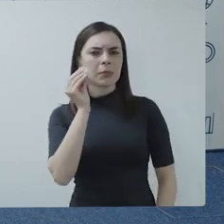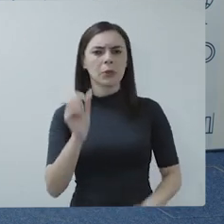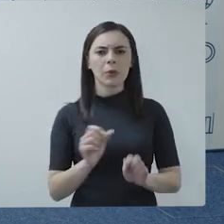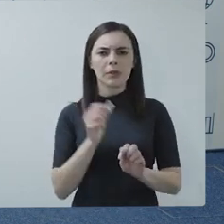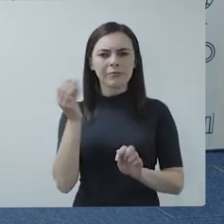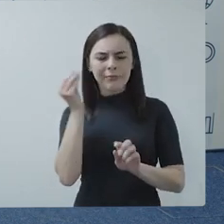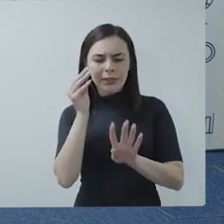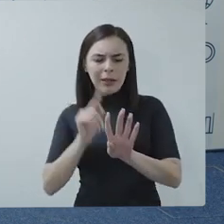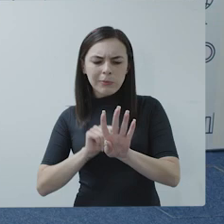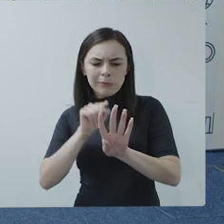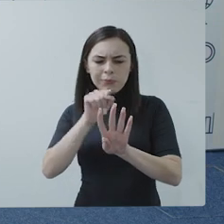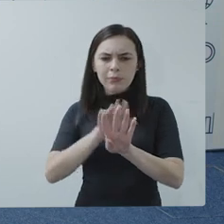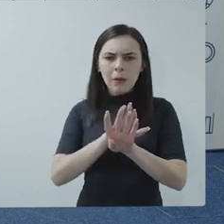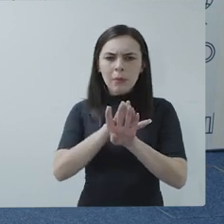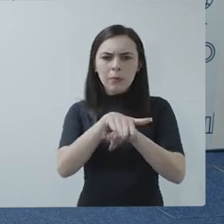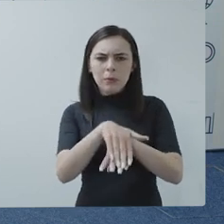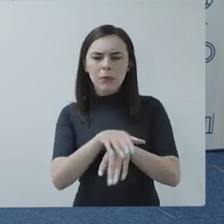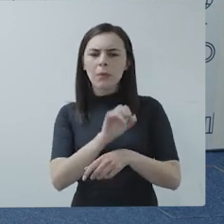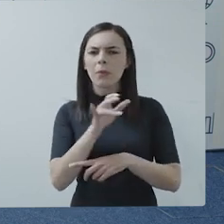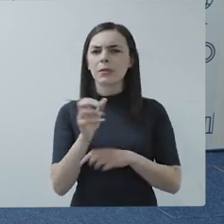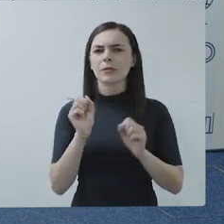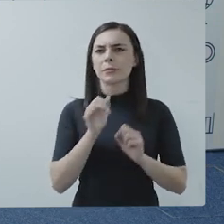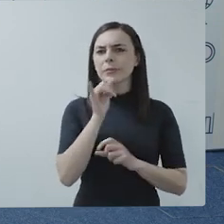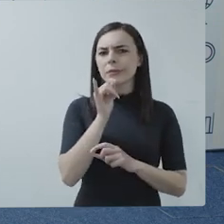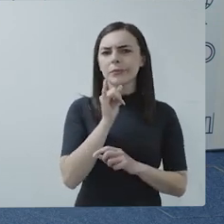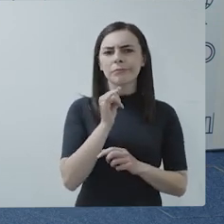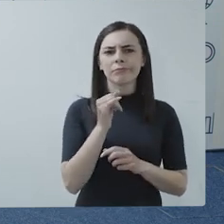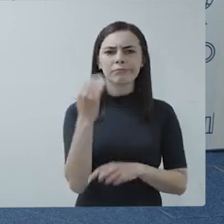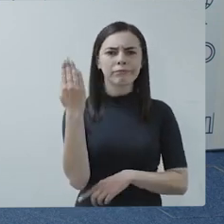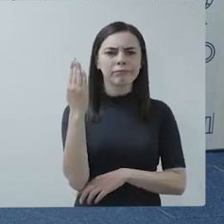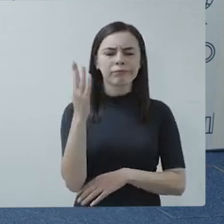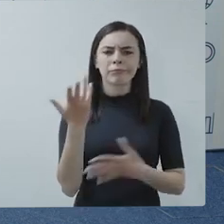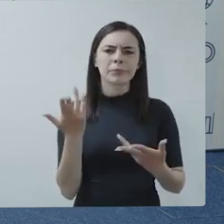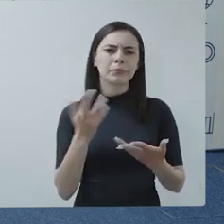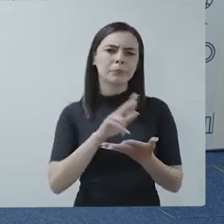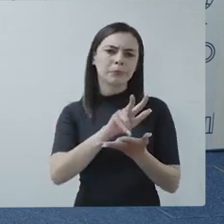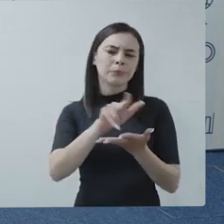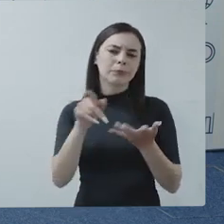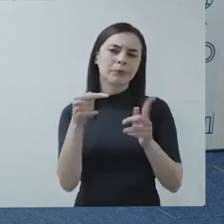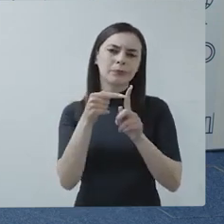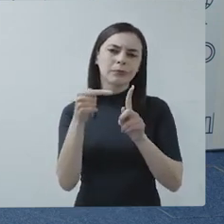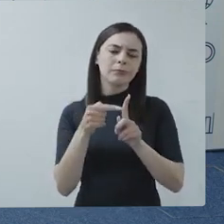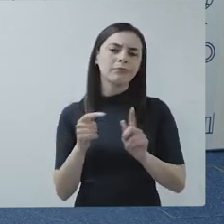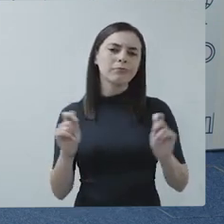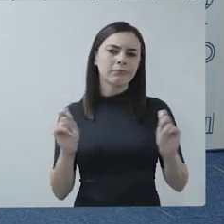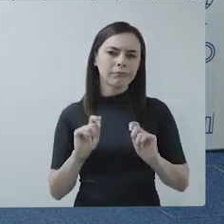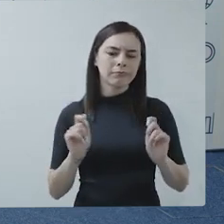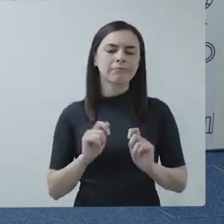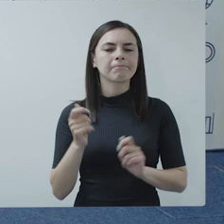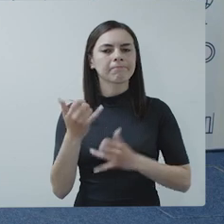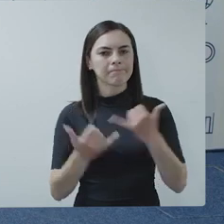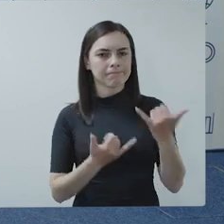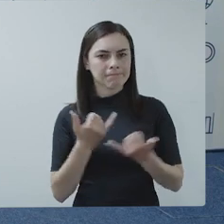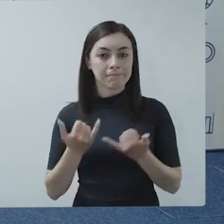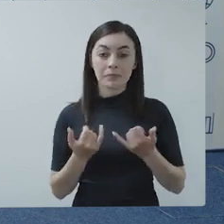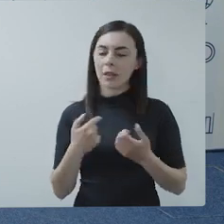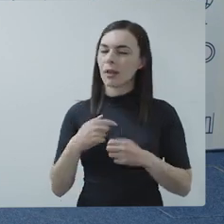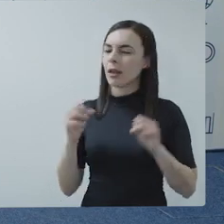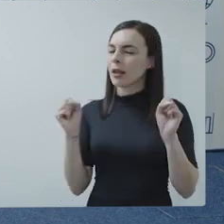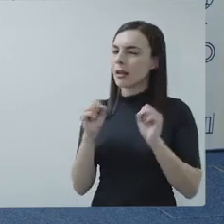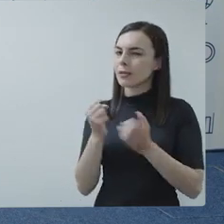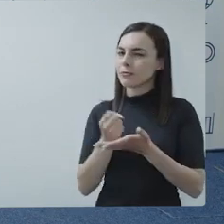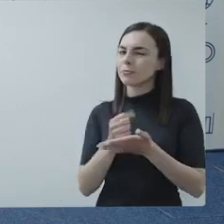ou o que você tiver. Pode ser pauzinhos, né, professora? Sim. Várias coisas pra você poder brincar com a bolinha de gude também. Adorei o jogo, vou treinar